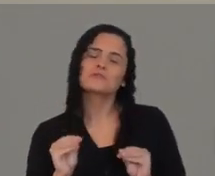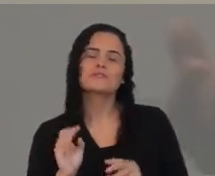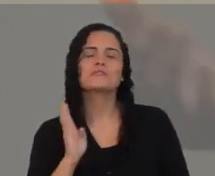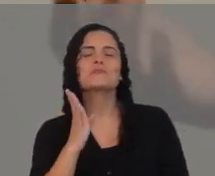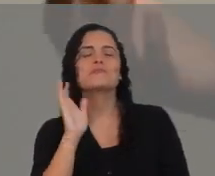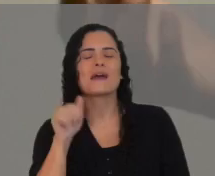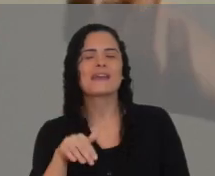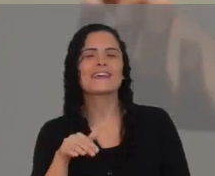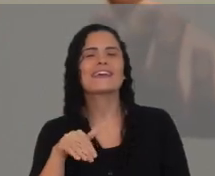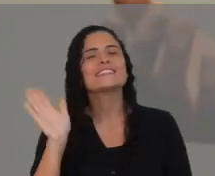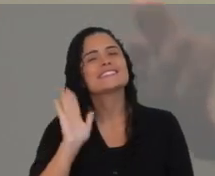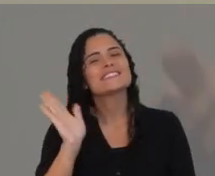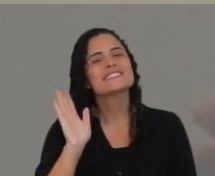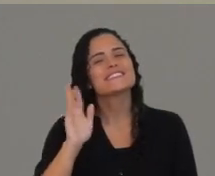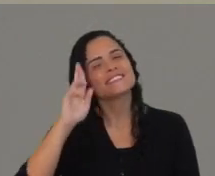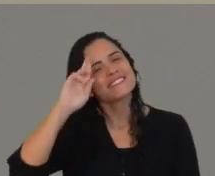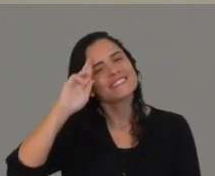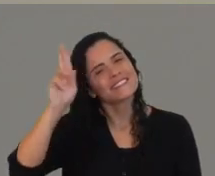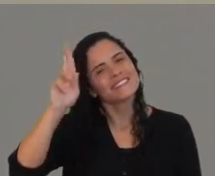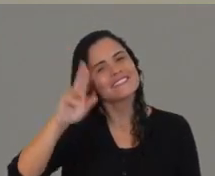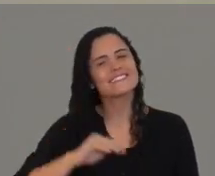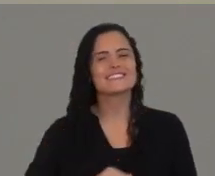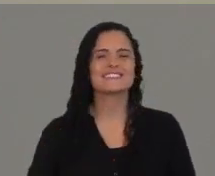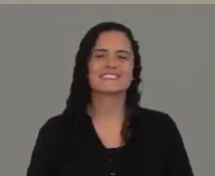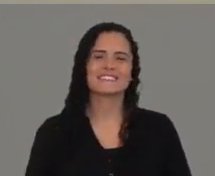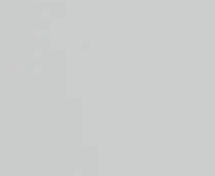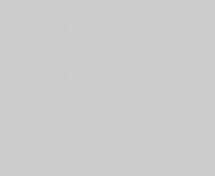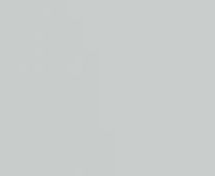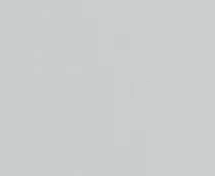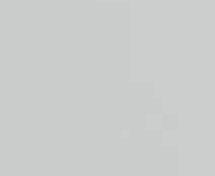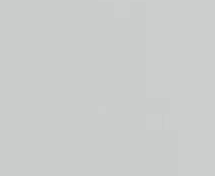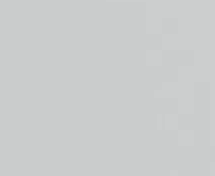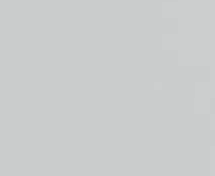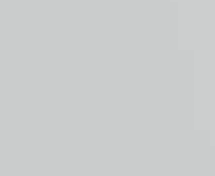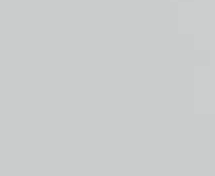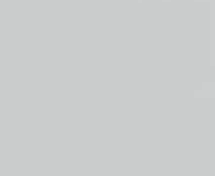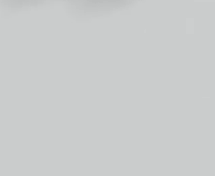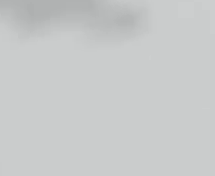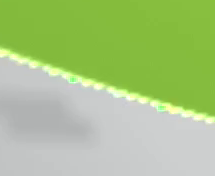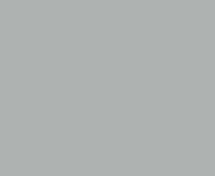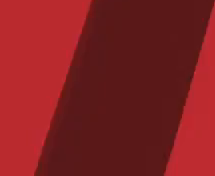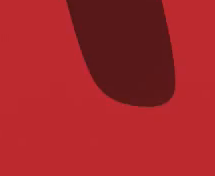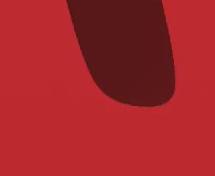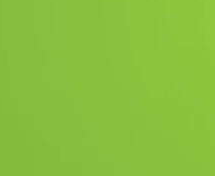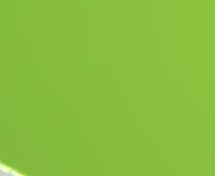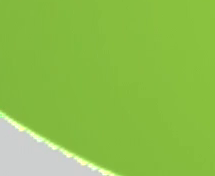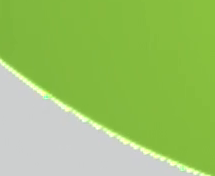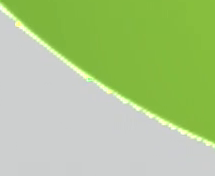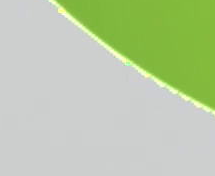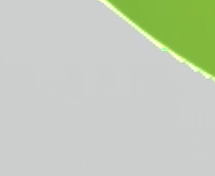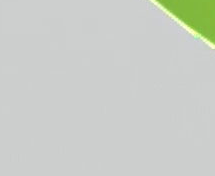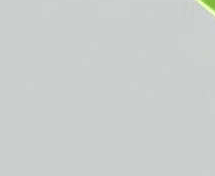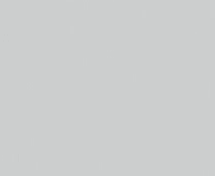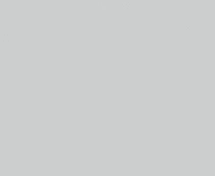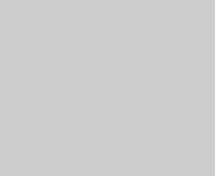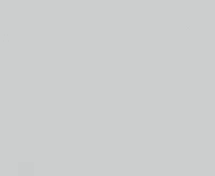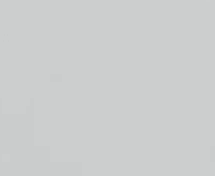Poxa, as notícias já acabaram? Tudo bem. Até mais!